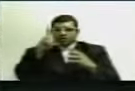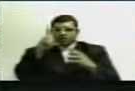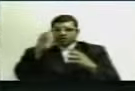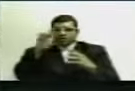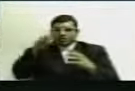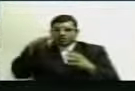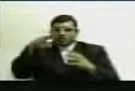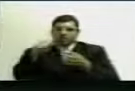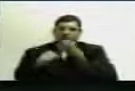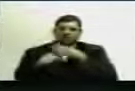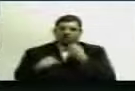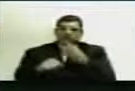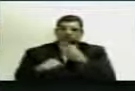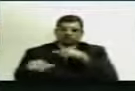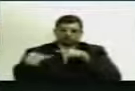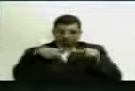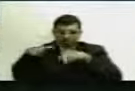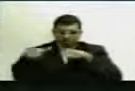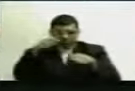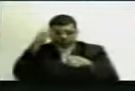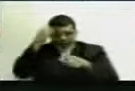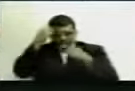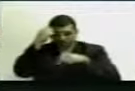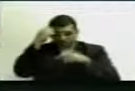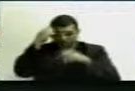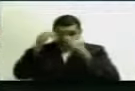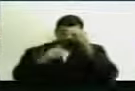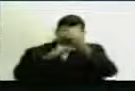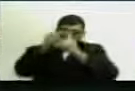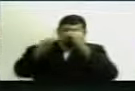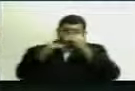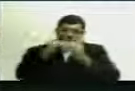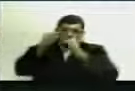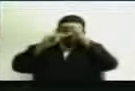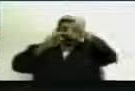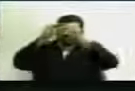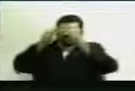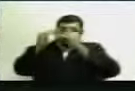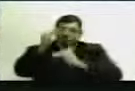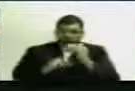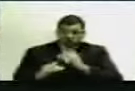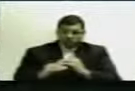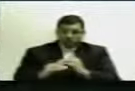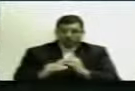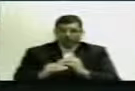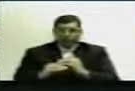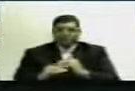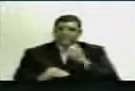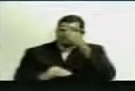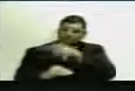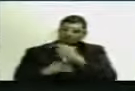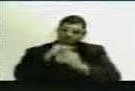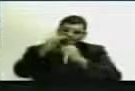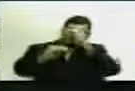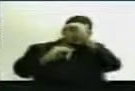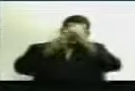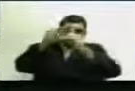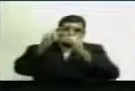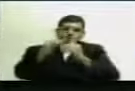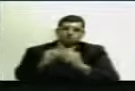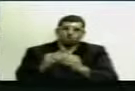democrático. Portanto, a nossa democracia, ela se constrói de avanços e retrocessos. E esse